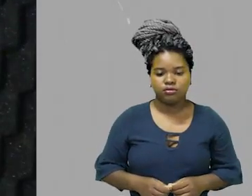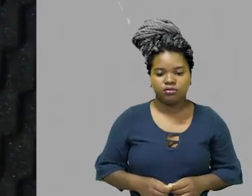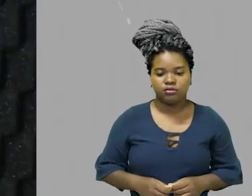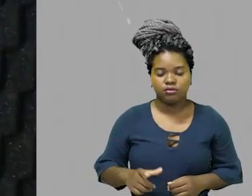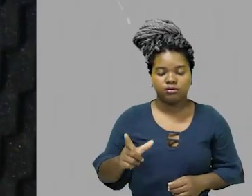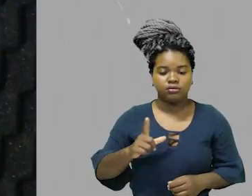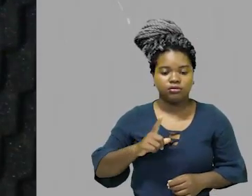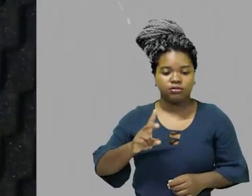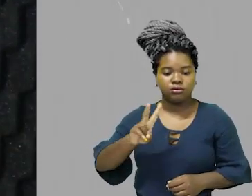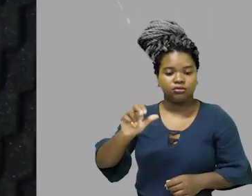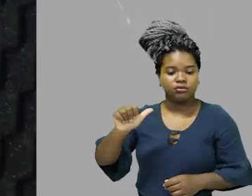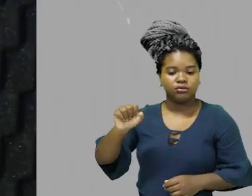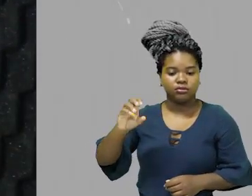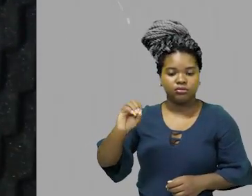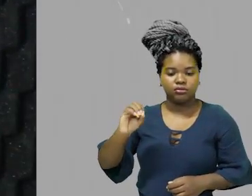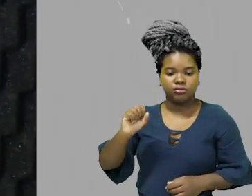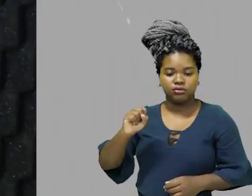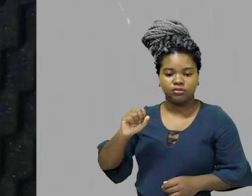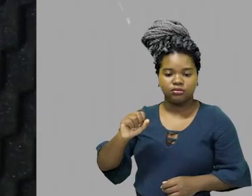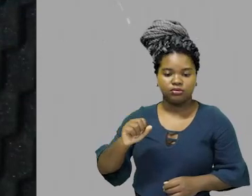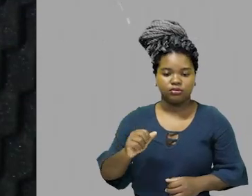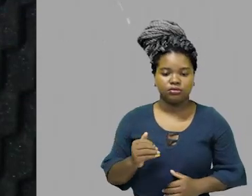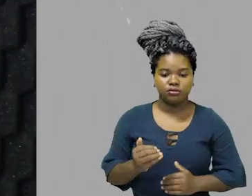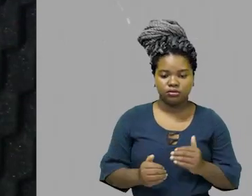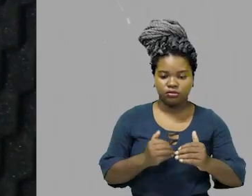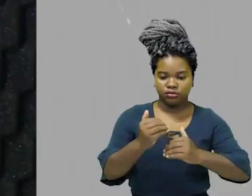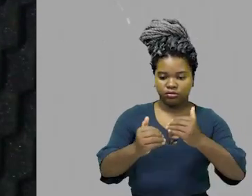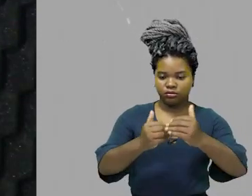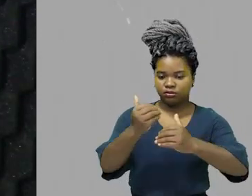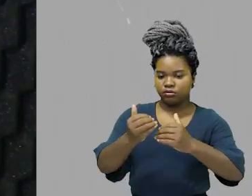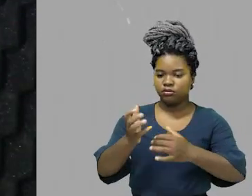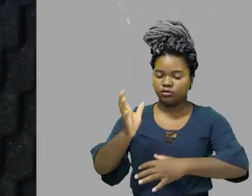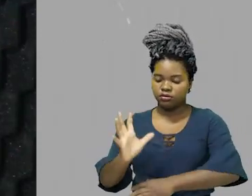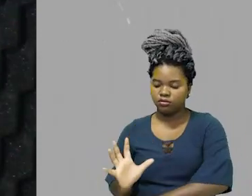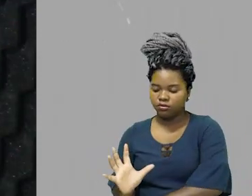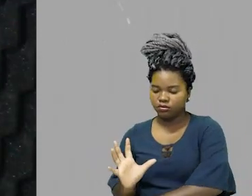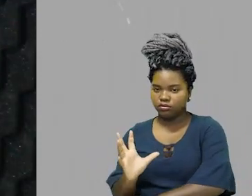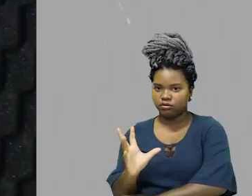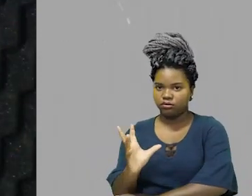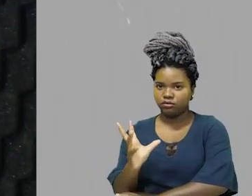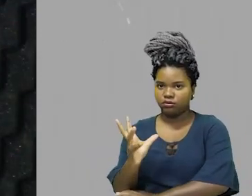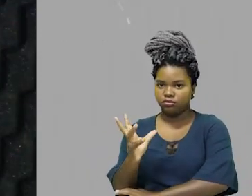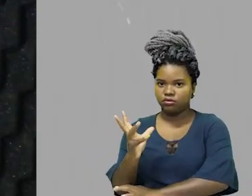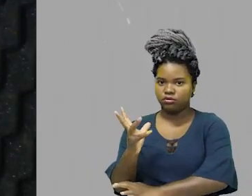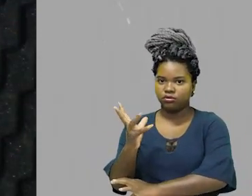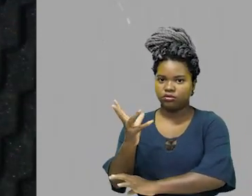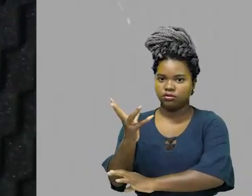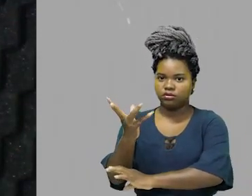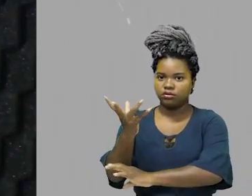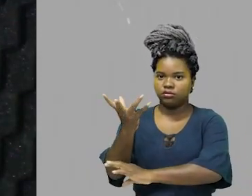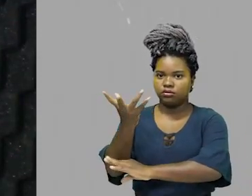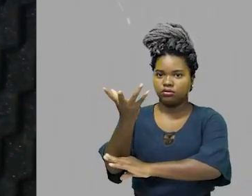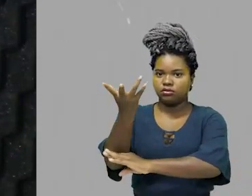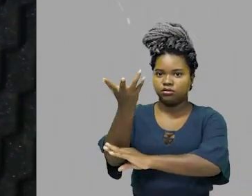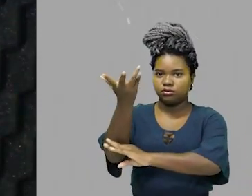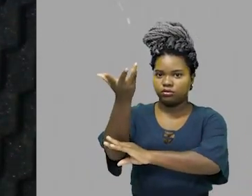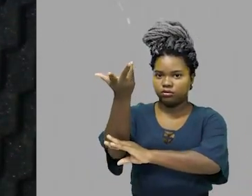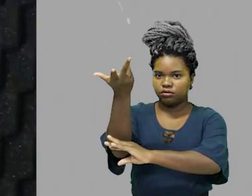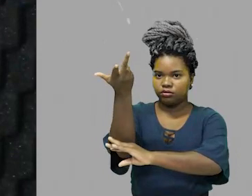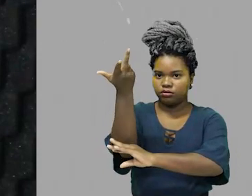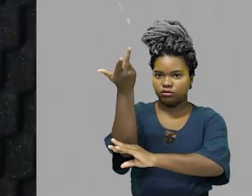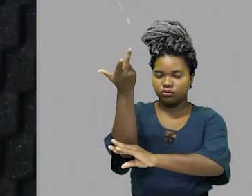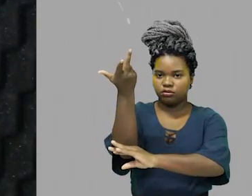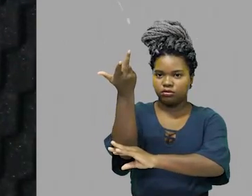vasos condutores promove um aumento do tamanho da planta. Porque se você for analisar, as briófitas são plantas